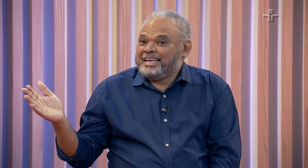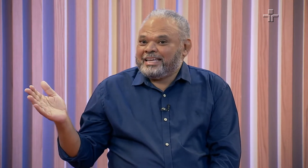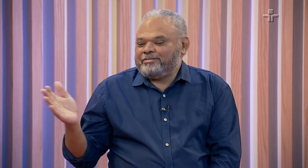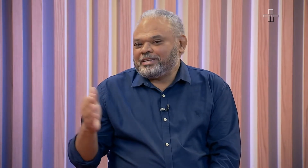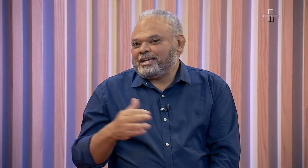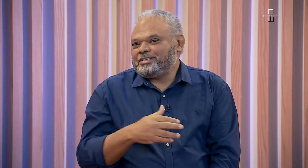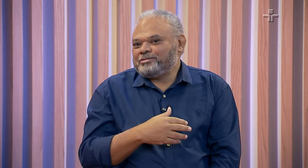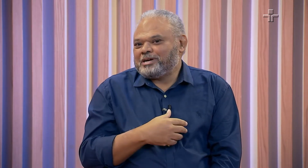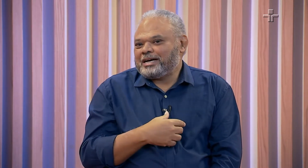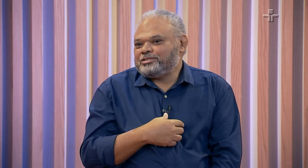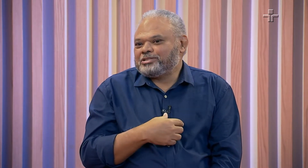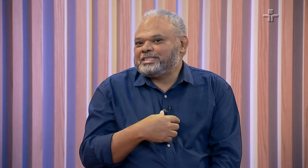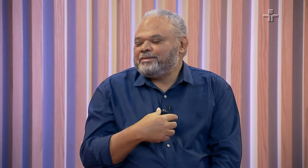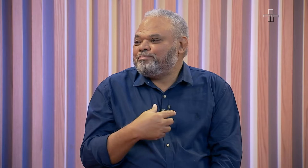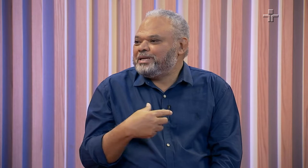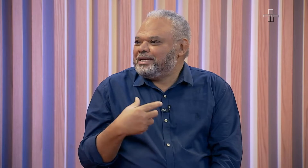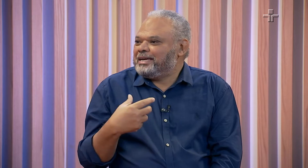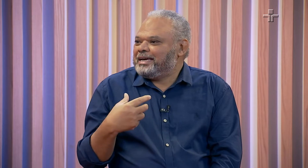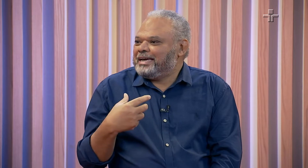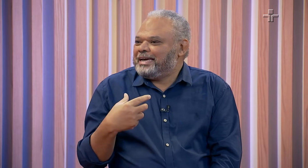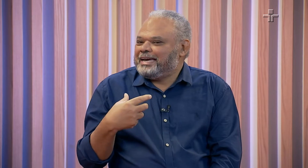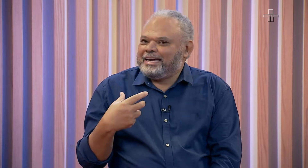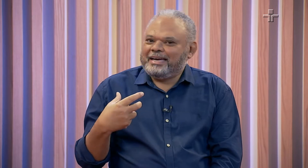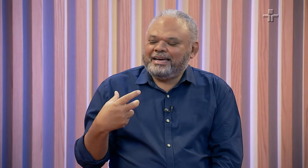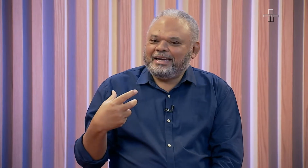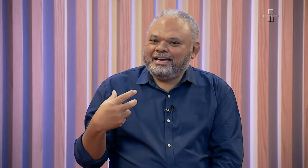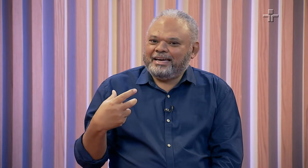está. Na verdade, o rádio sempre